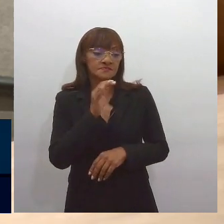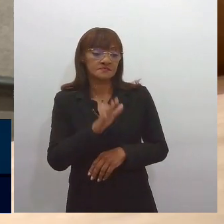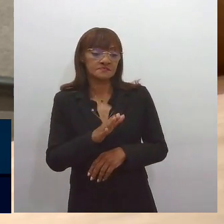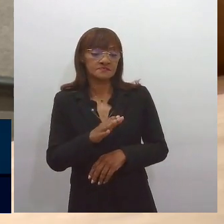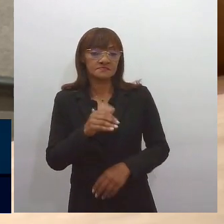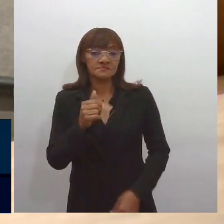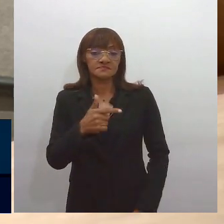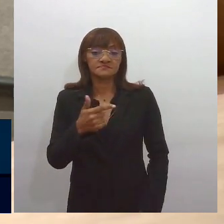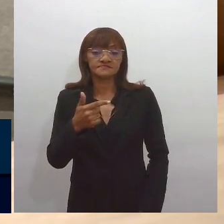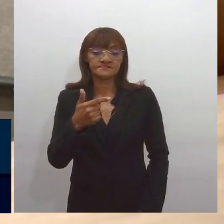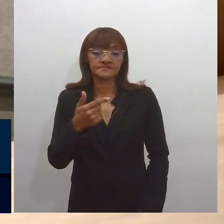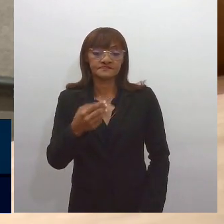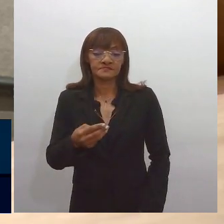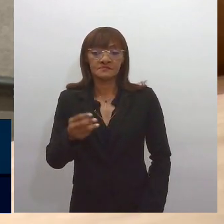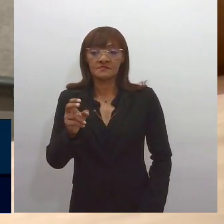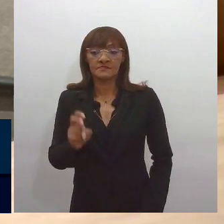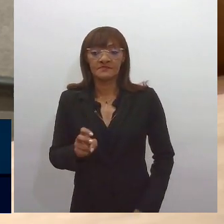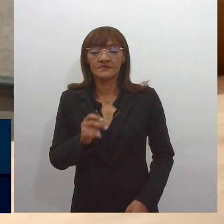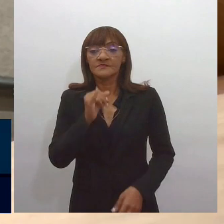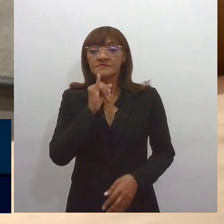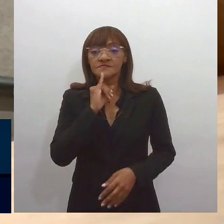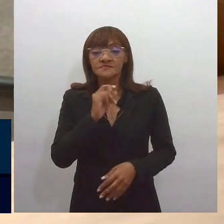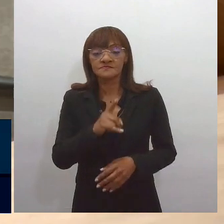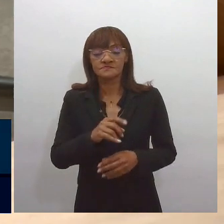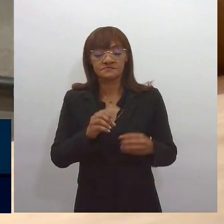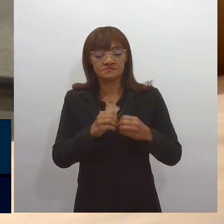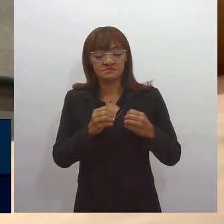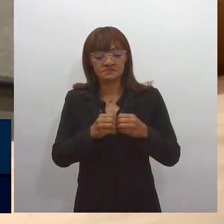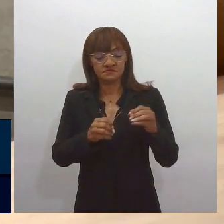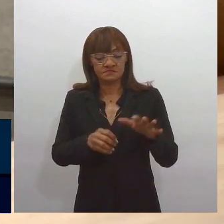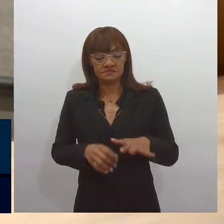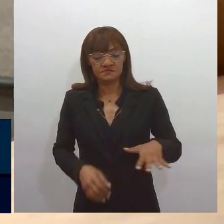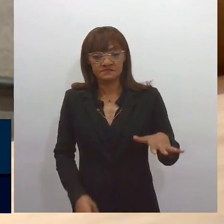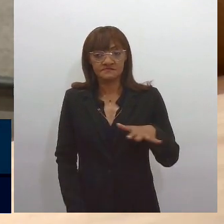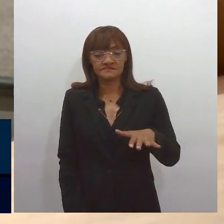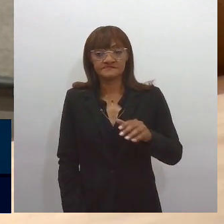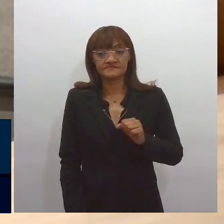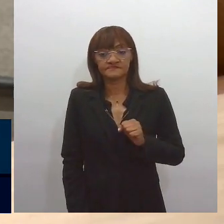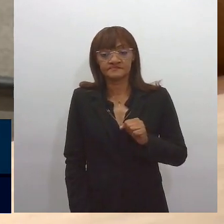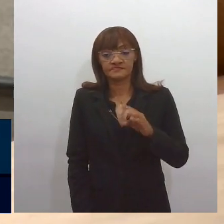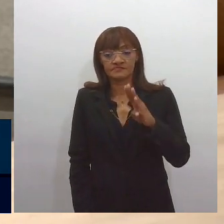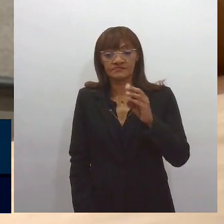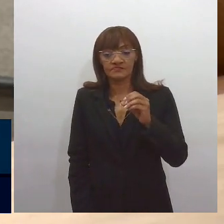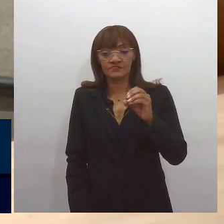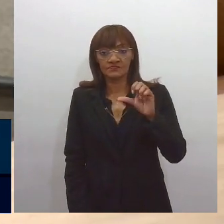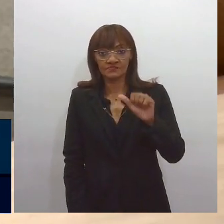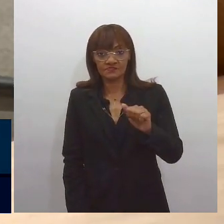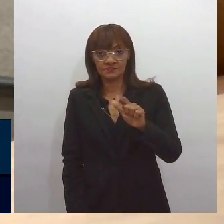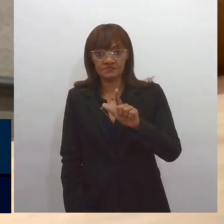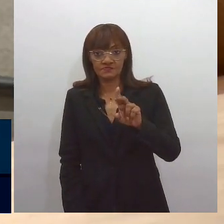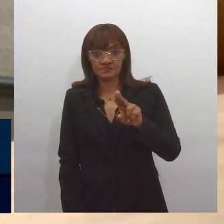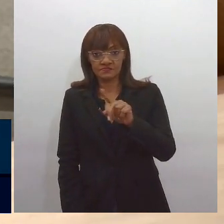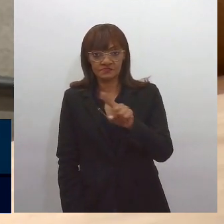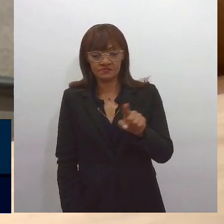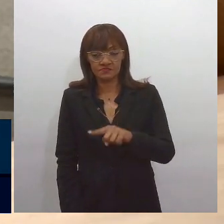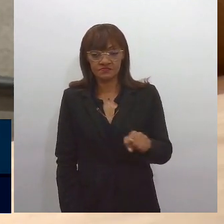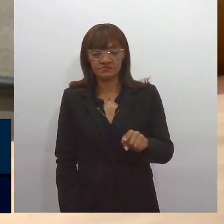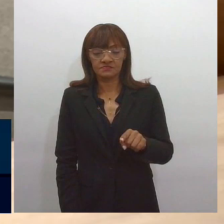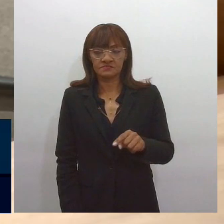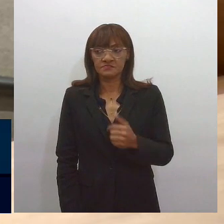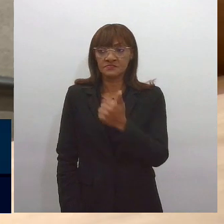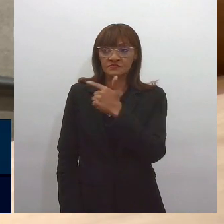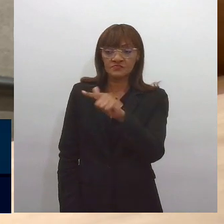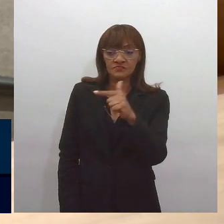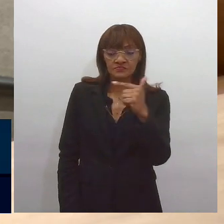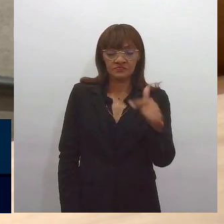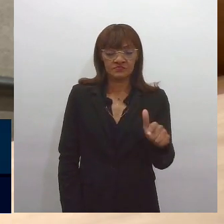muito próximo a fazendo a Boa Luz um pouco antes a gente indo que já tivemos diversos acidentes ali então assim como